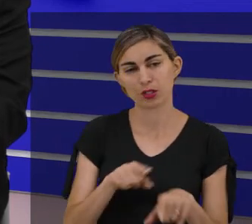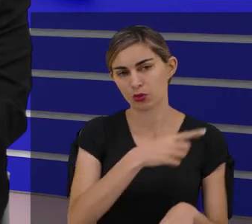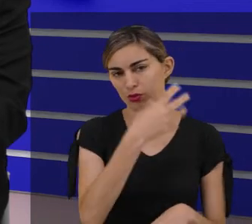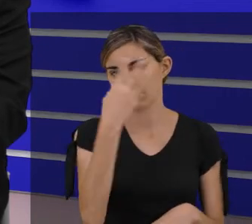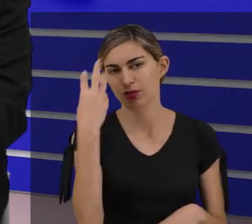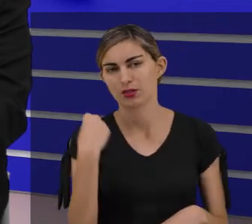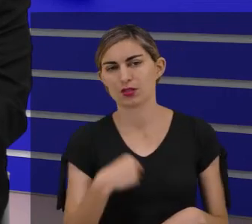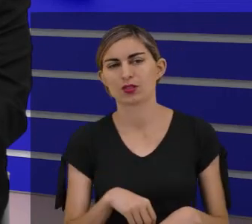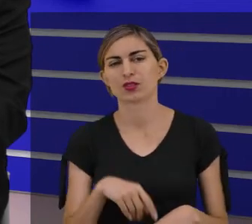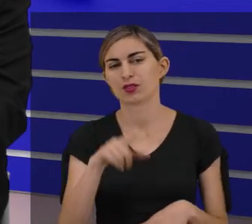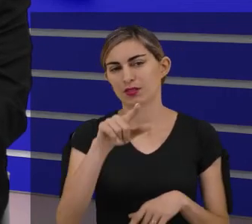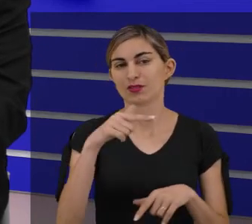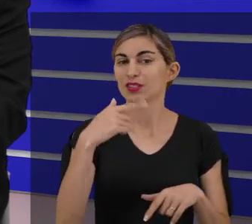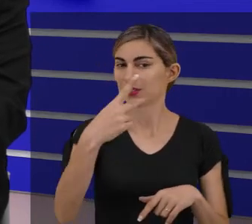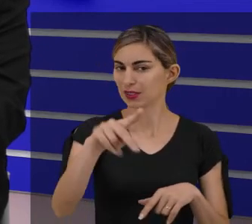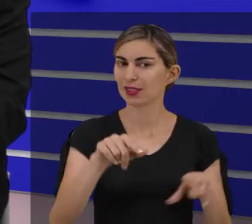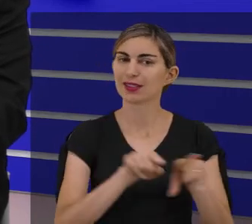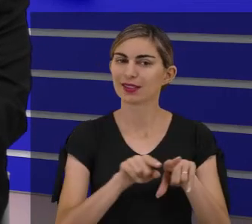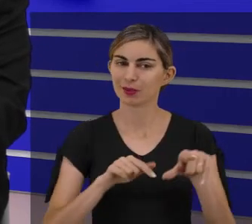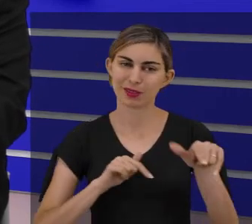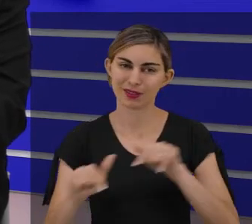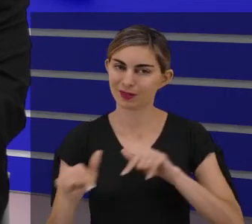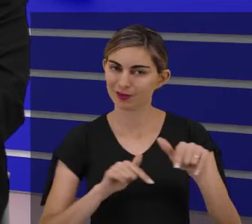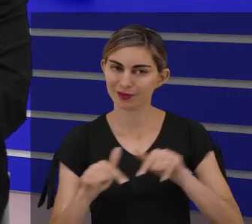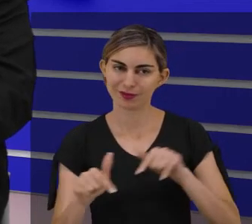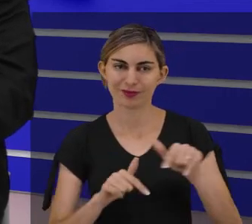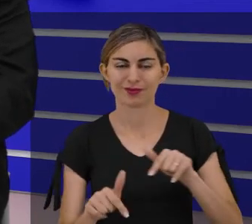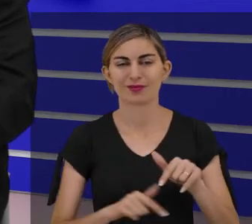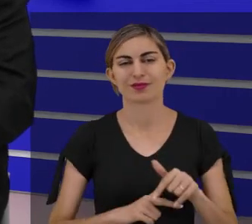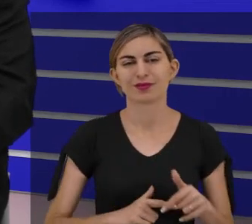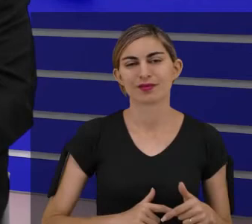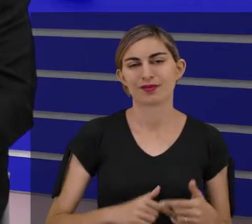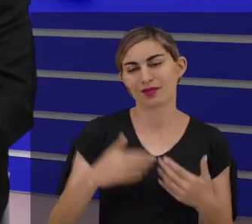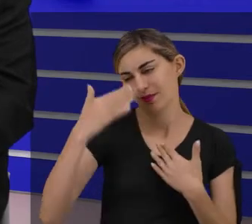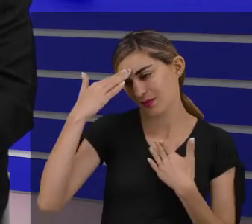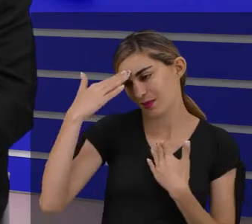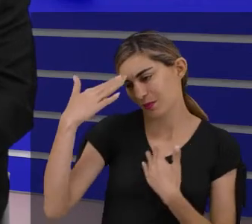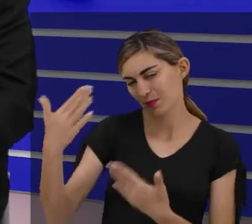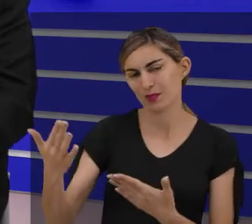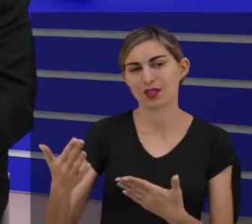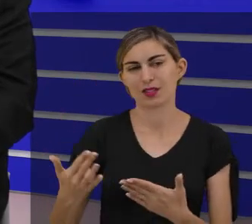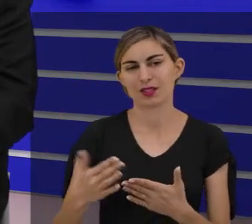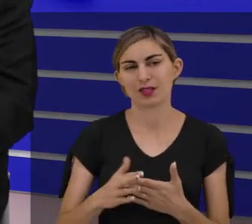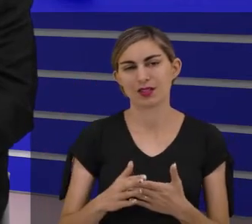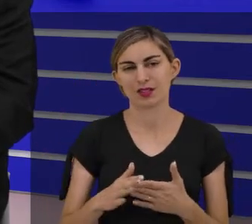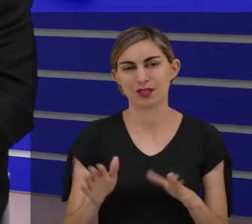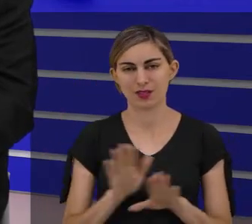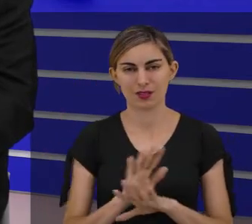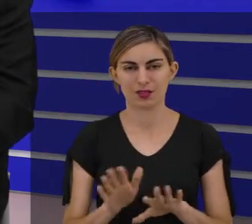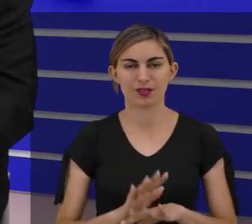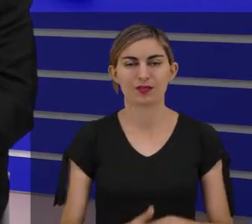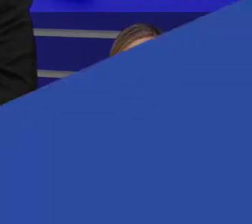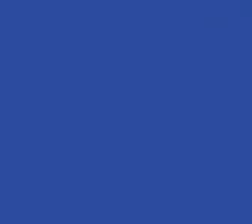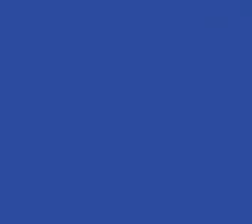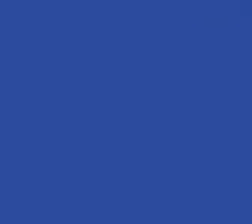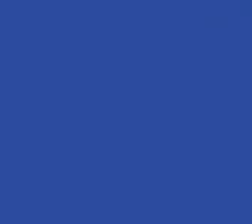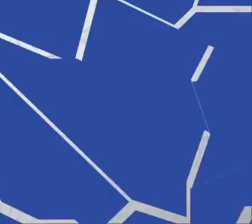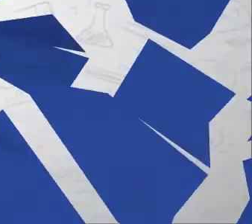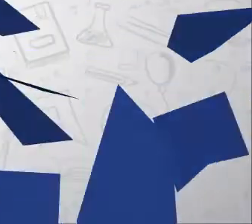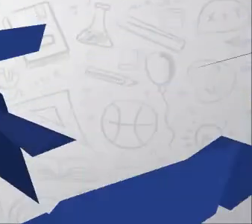não esqueçam que também são trabalhadores, não é verdade? Sem dúvida. Muito obrigada. Obrigado, Sandra.